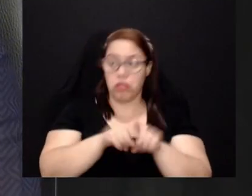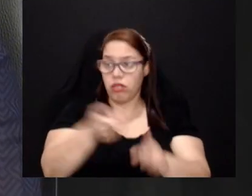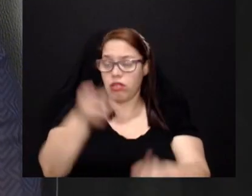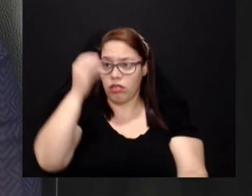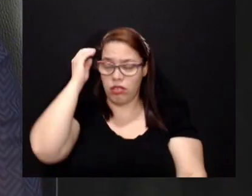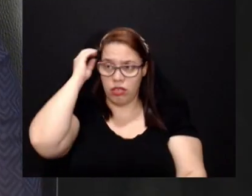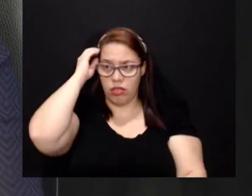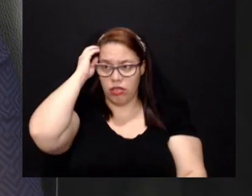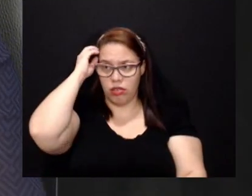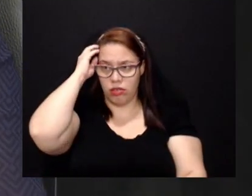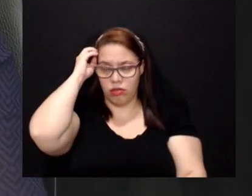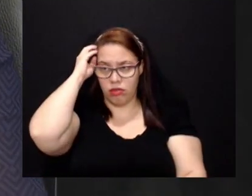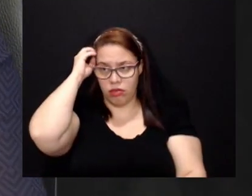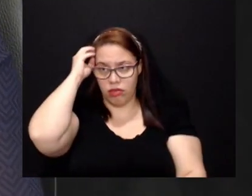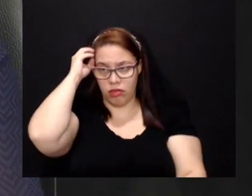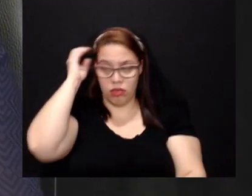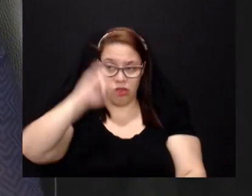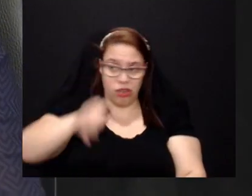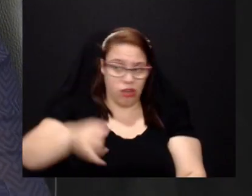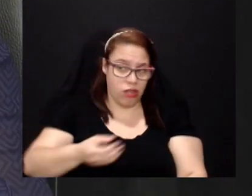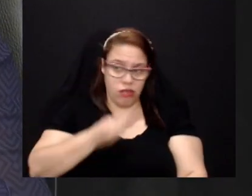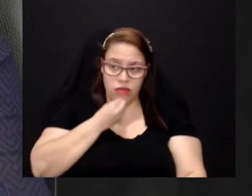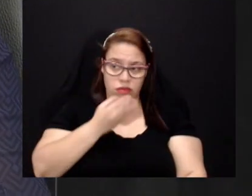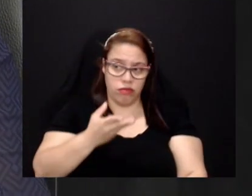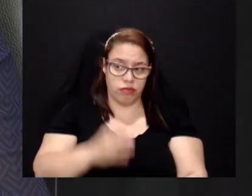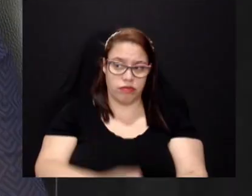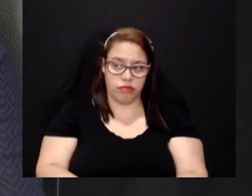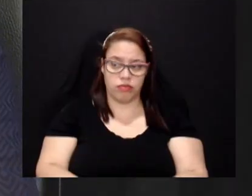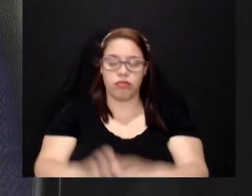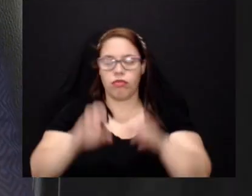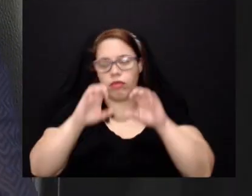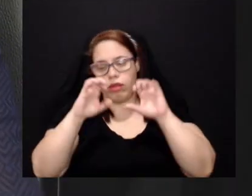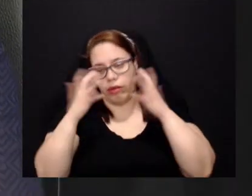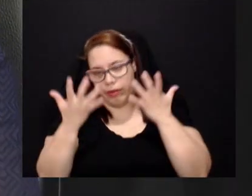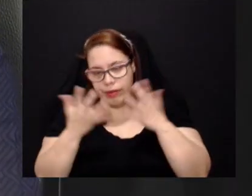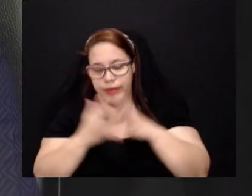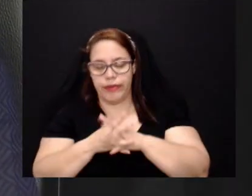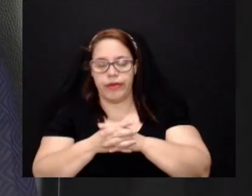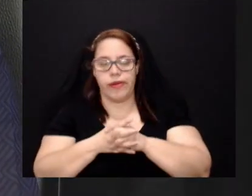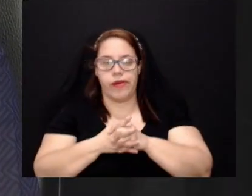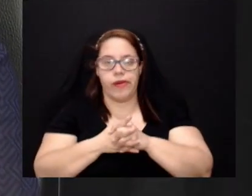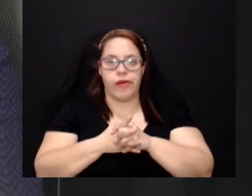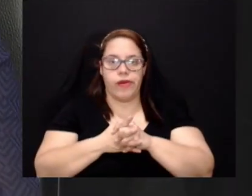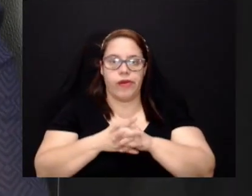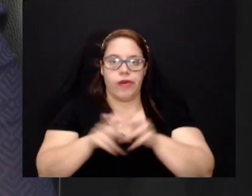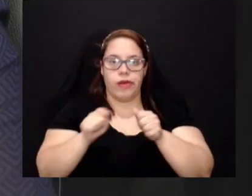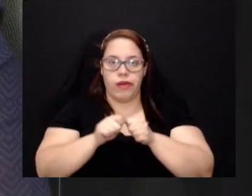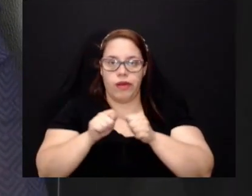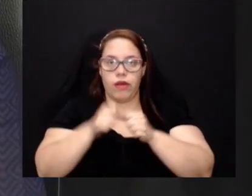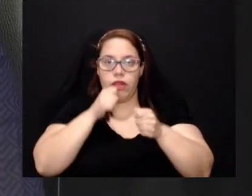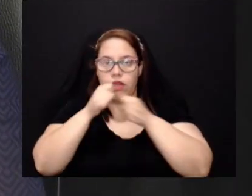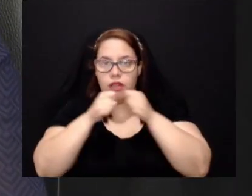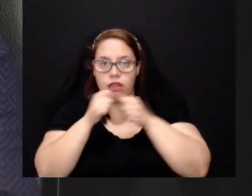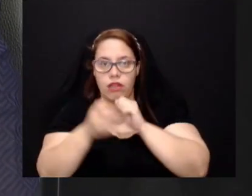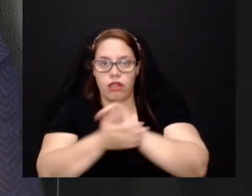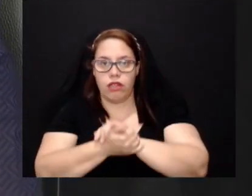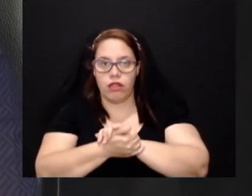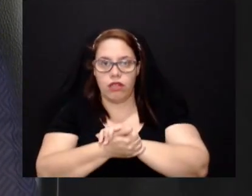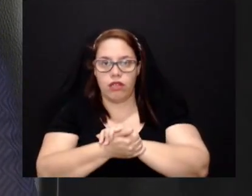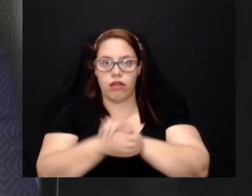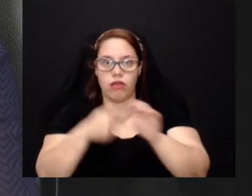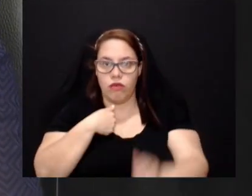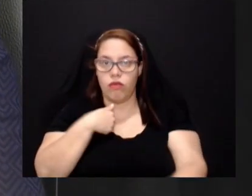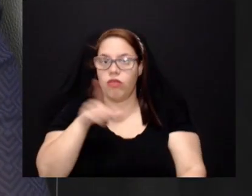os caminhos. Então, assim, quando eu tenho um evento para fazer, eu tenho que entrevistar alguém, eu simplesmente vou, sabe? Eu não fico